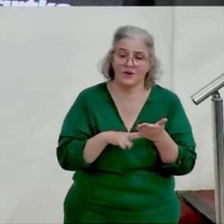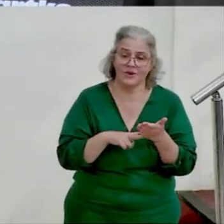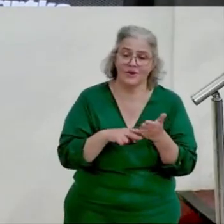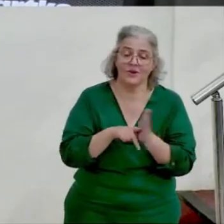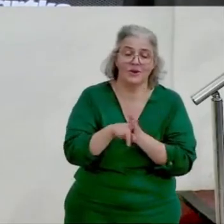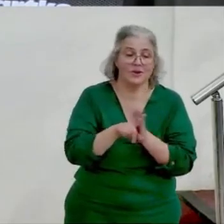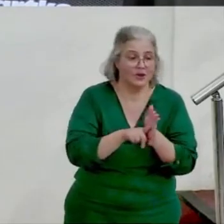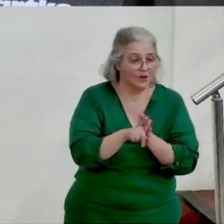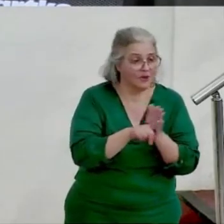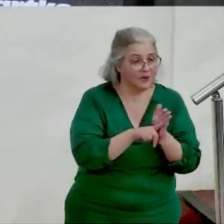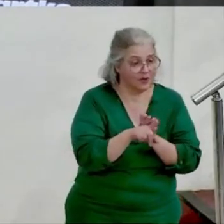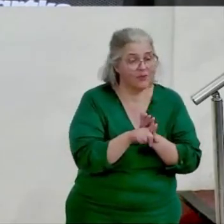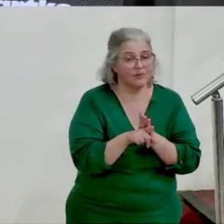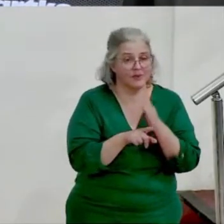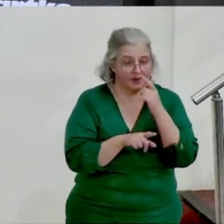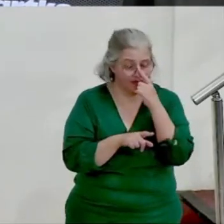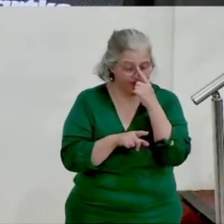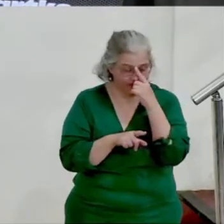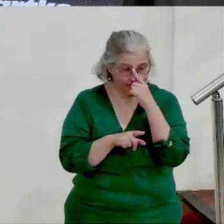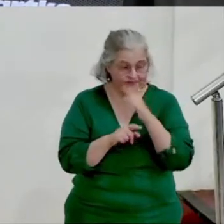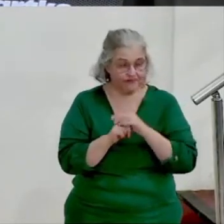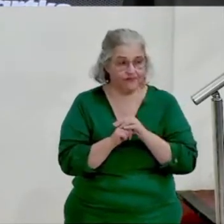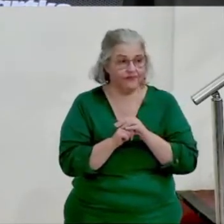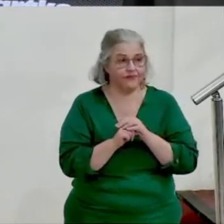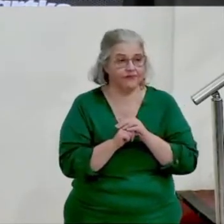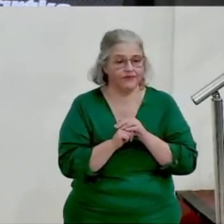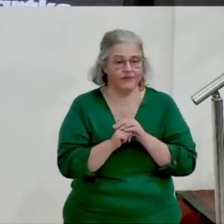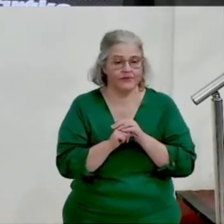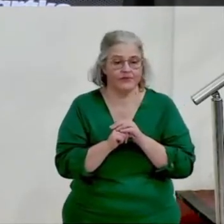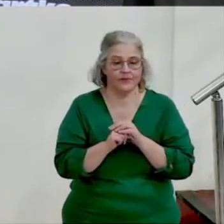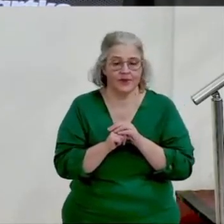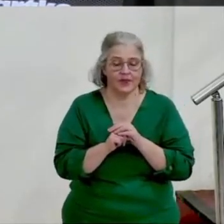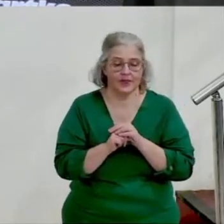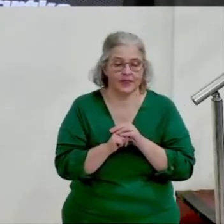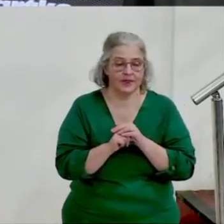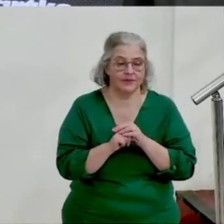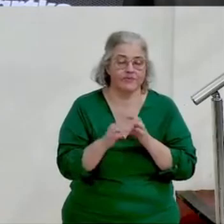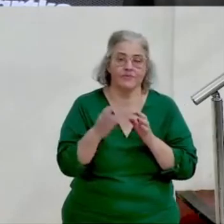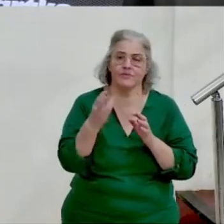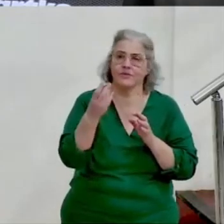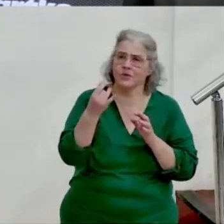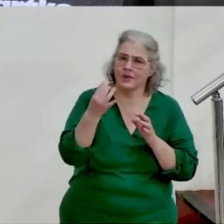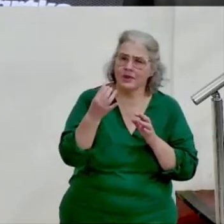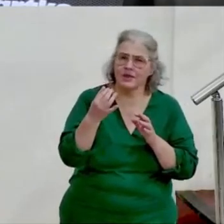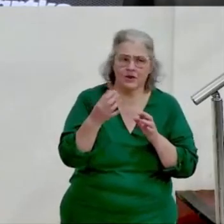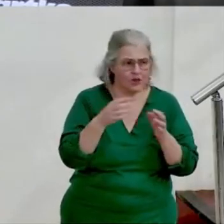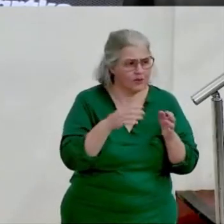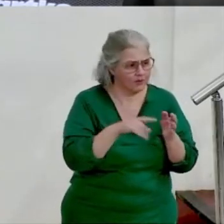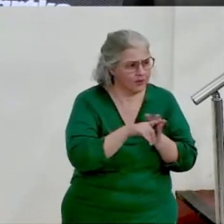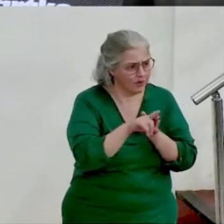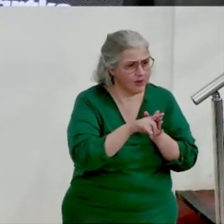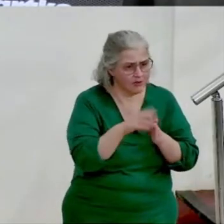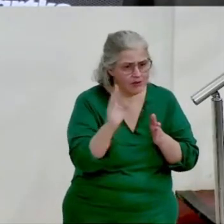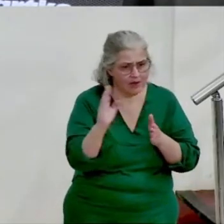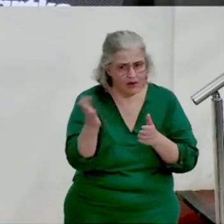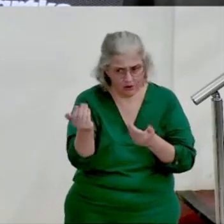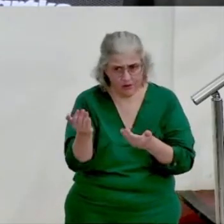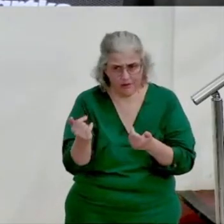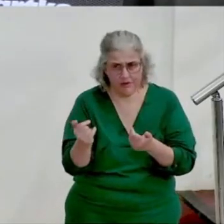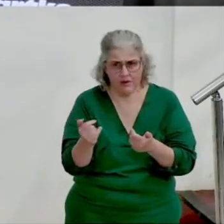fizemos enquetes com nossos jovens. Quantos deles, por exemplo, têm certeza da sua salvação?